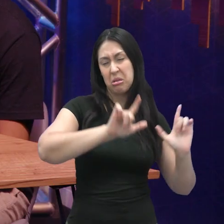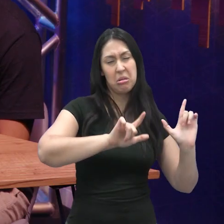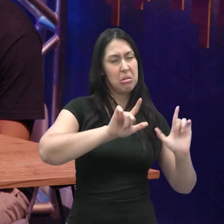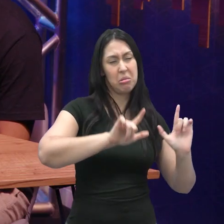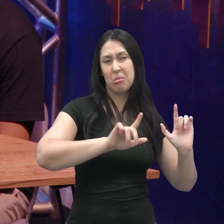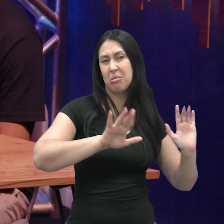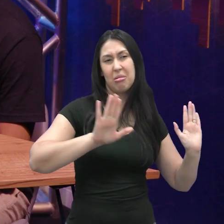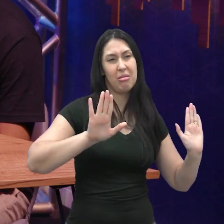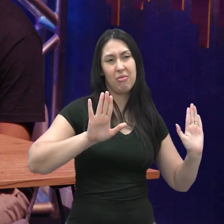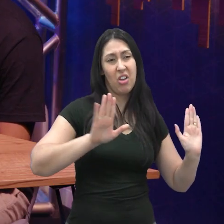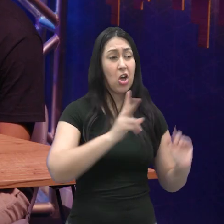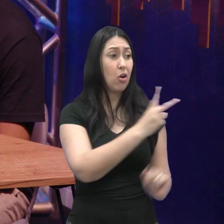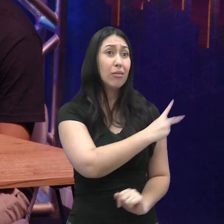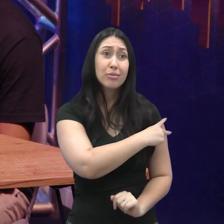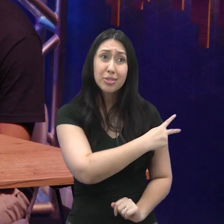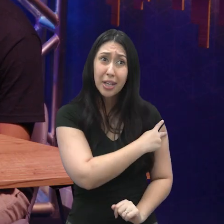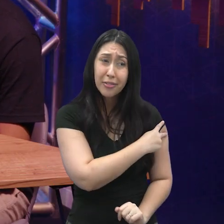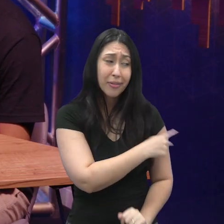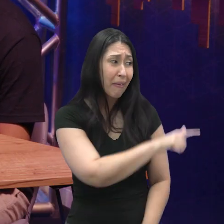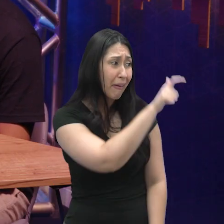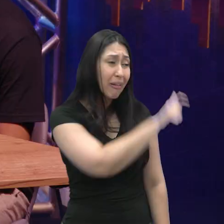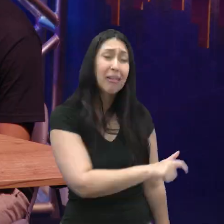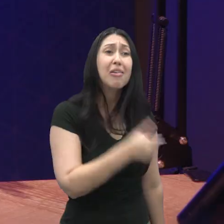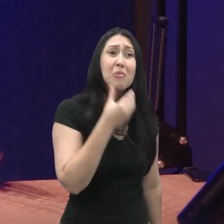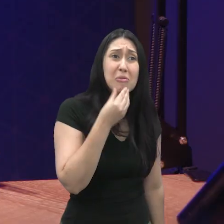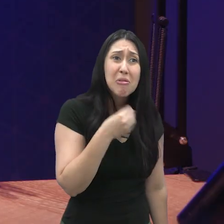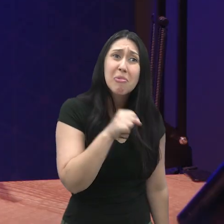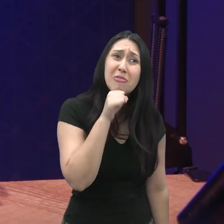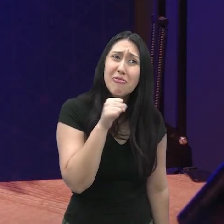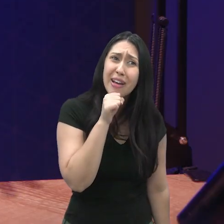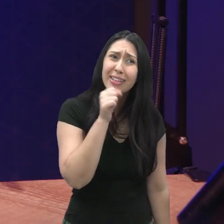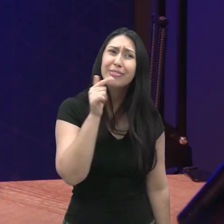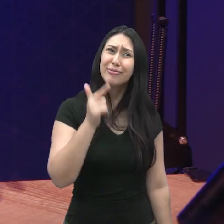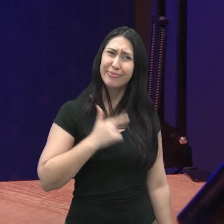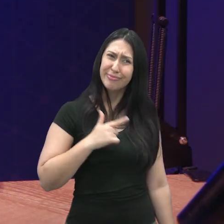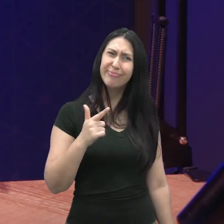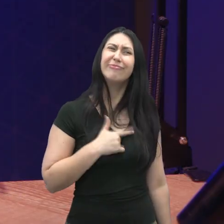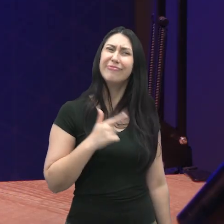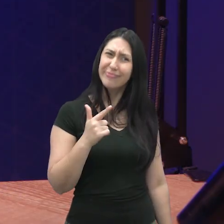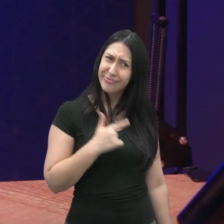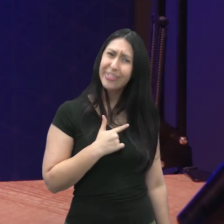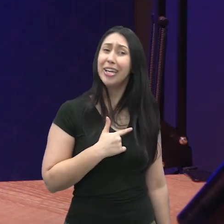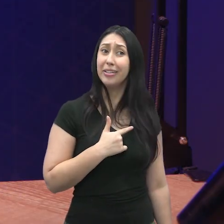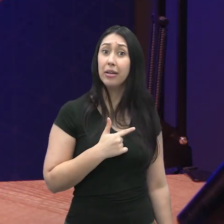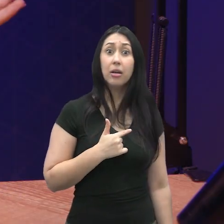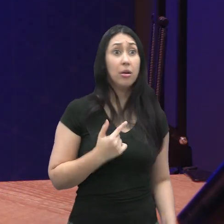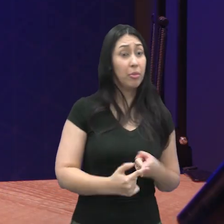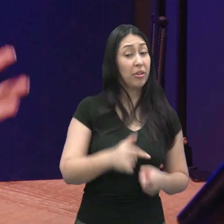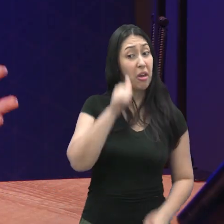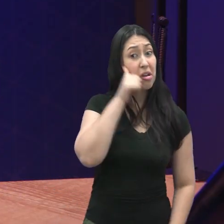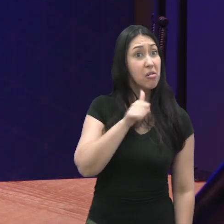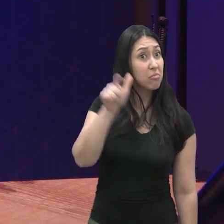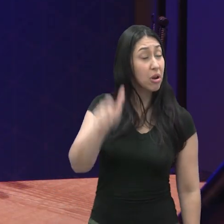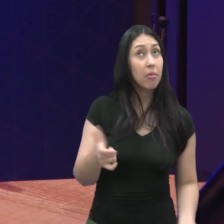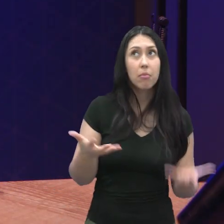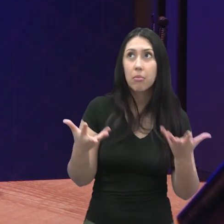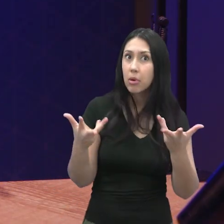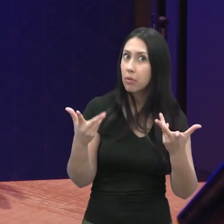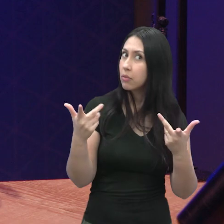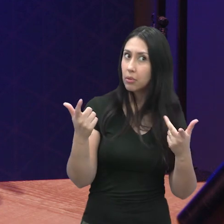dos programas. O chefe dela, que era uma pessoa bem mais velha, bem mais feia do que ela. A Demi Moore estava incrível nesse